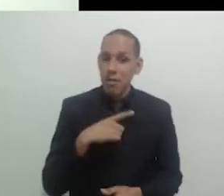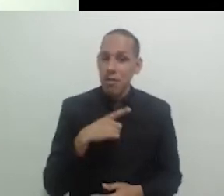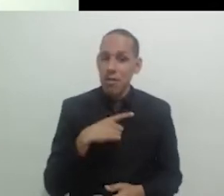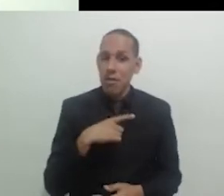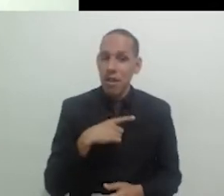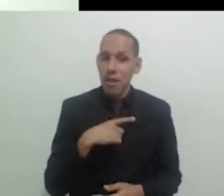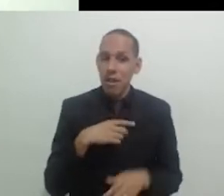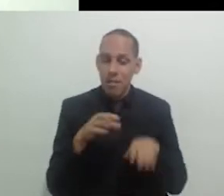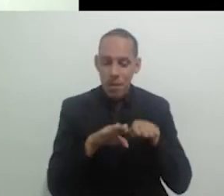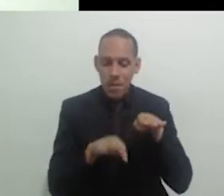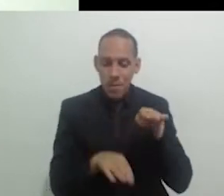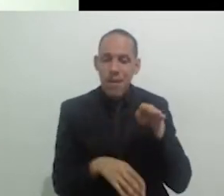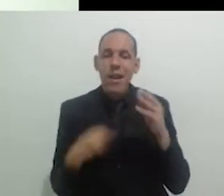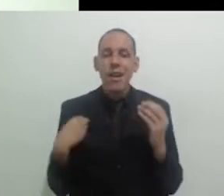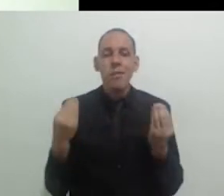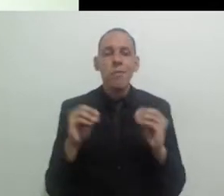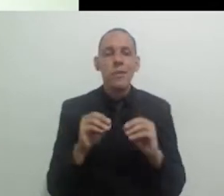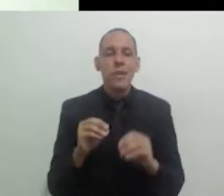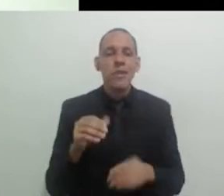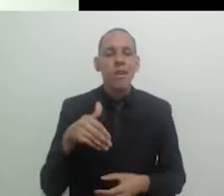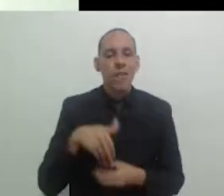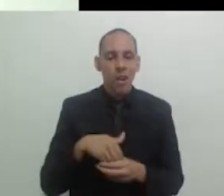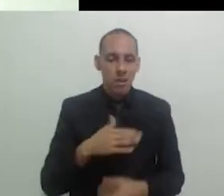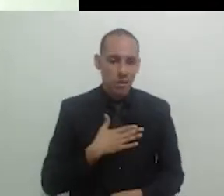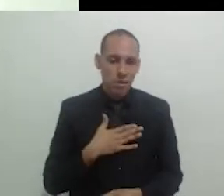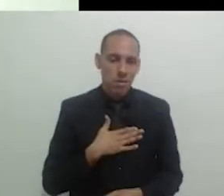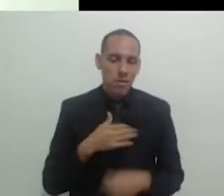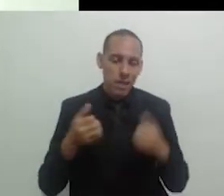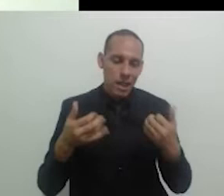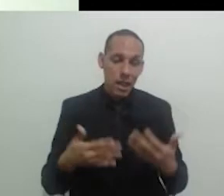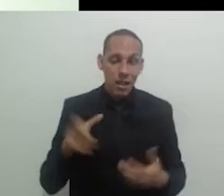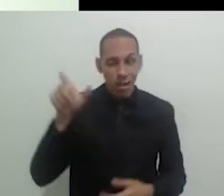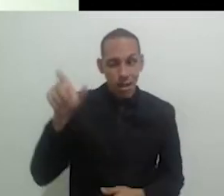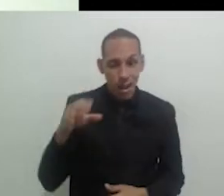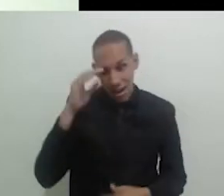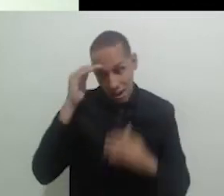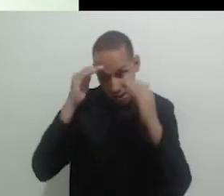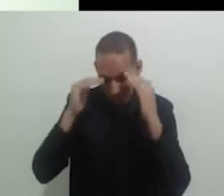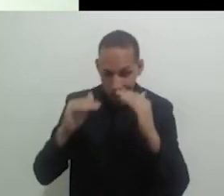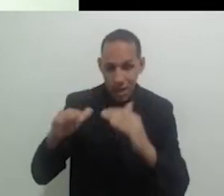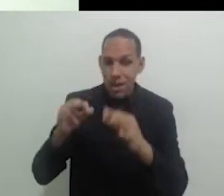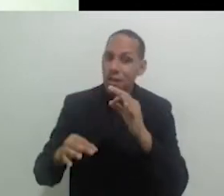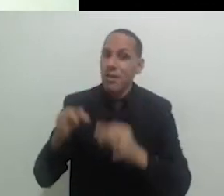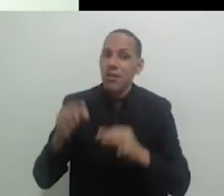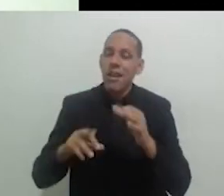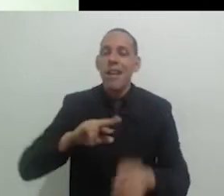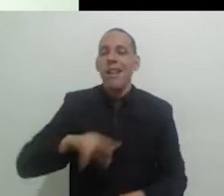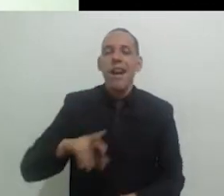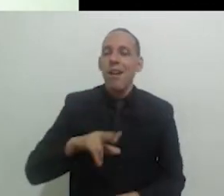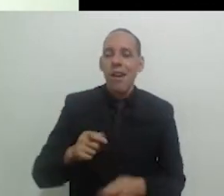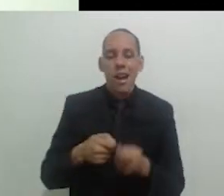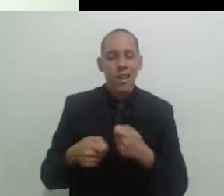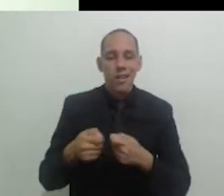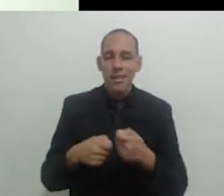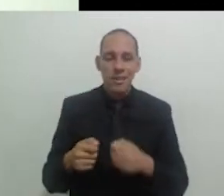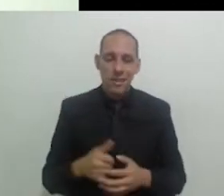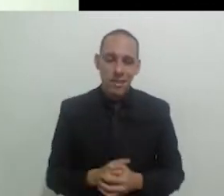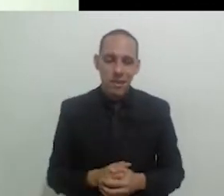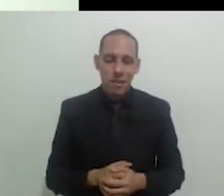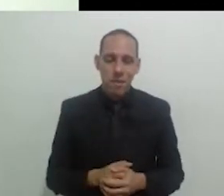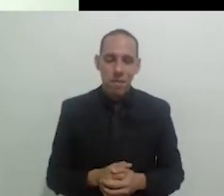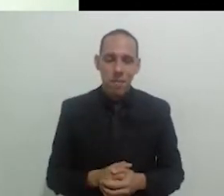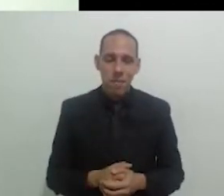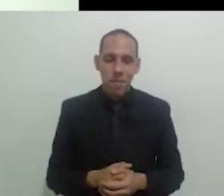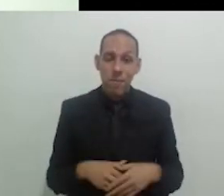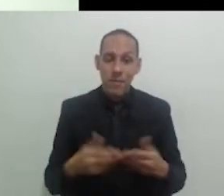voto. Ele cumpriu determinação judicial, não foi decisão administrativa. E no caso do processo do